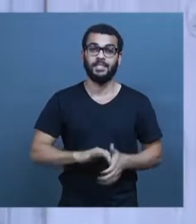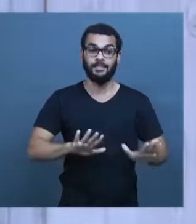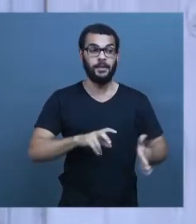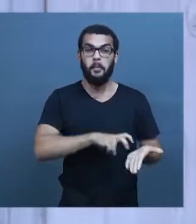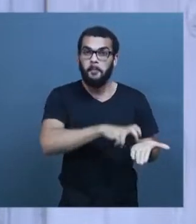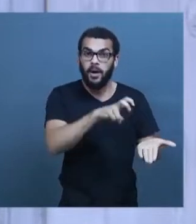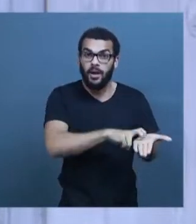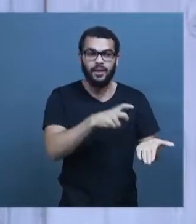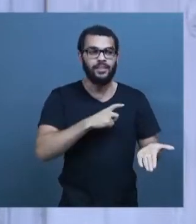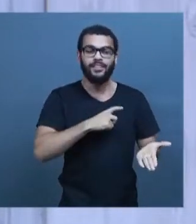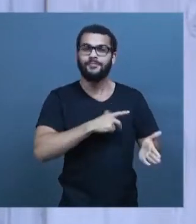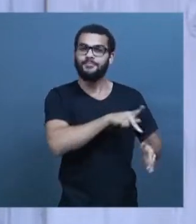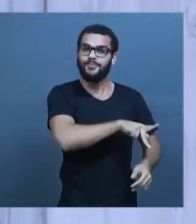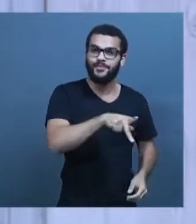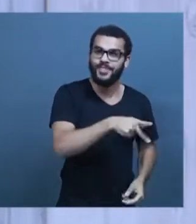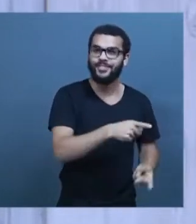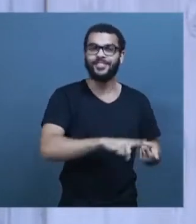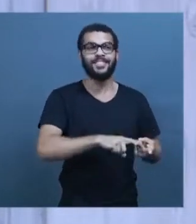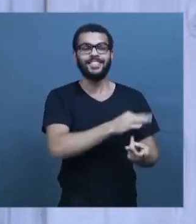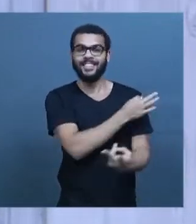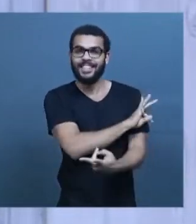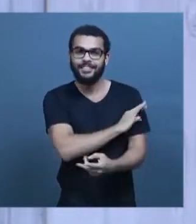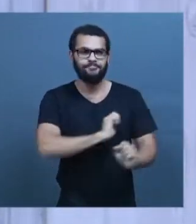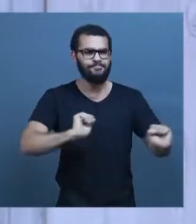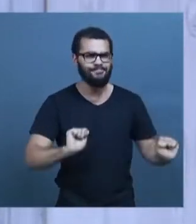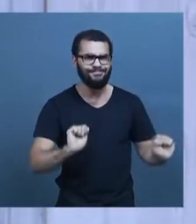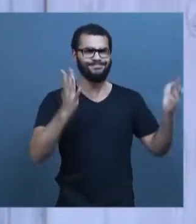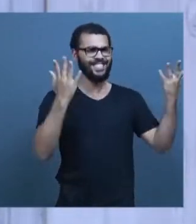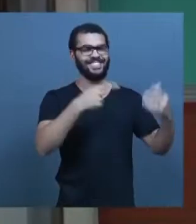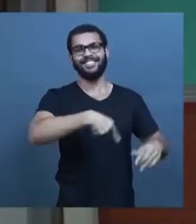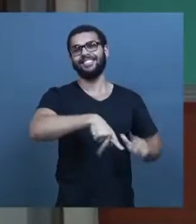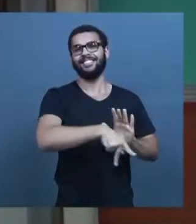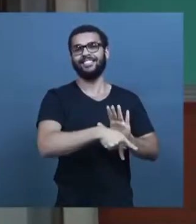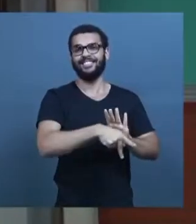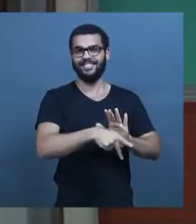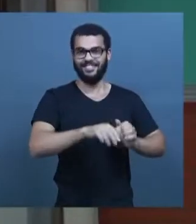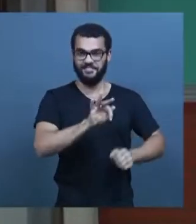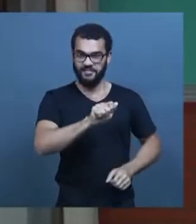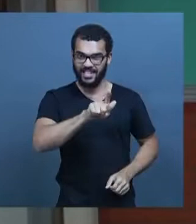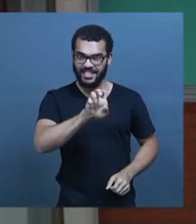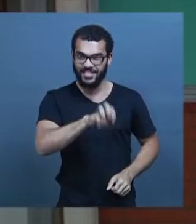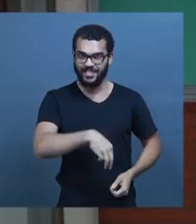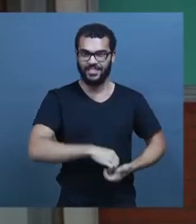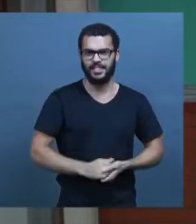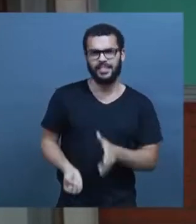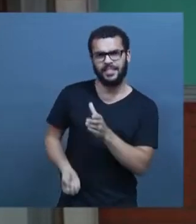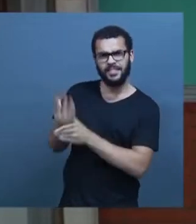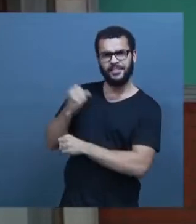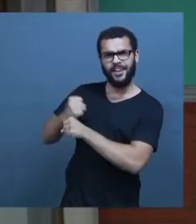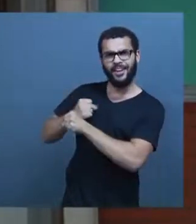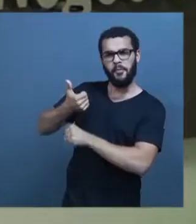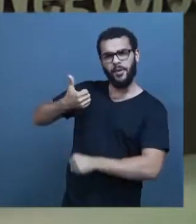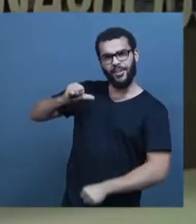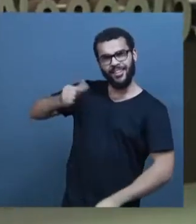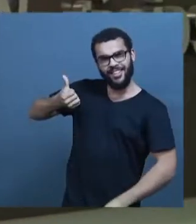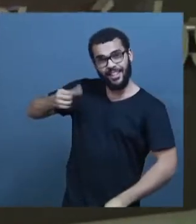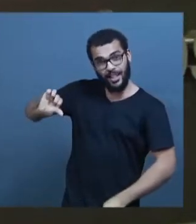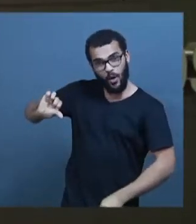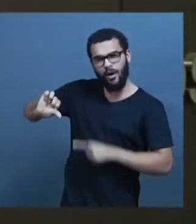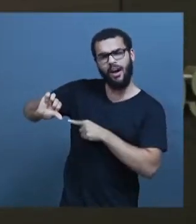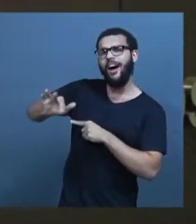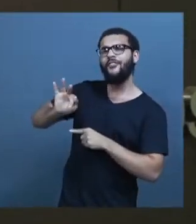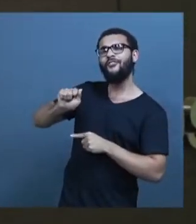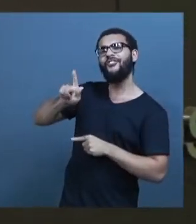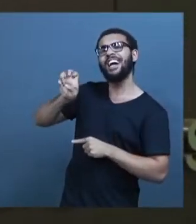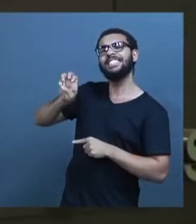técnicos comemoraram essa data especial. Confira. Criada em 1969, a Faculdade de